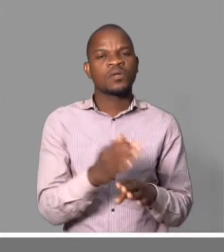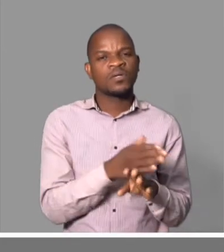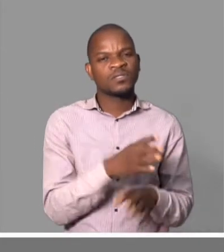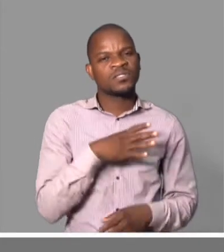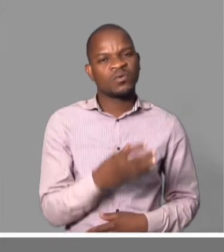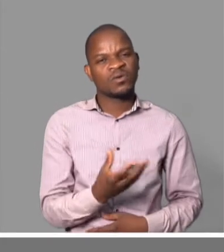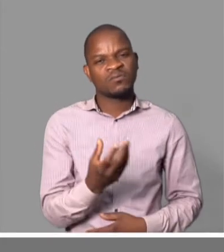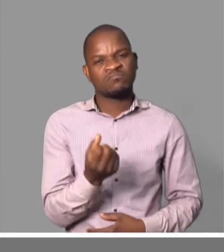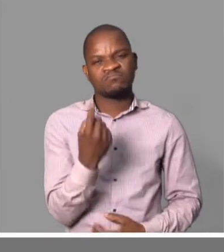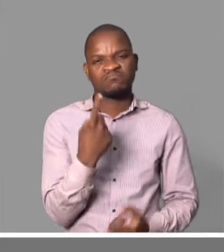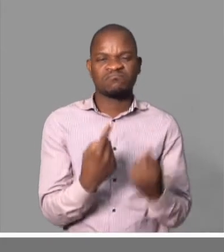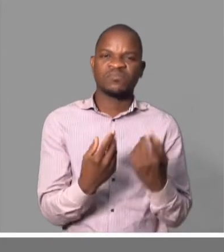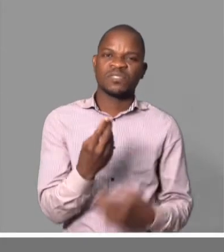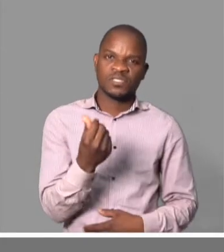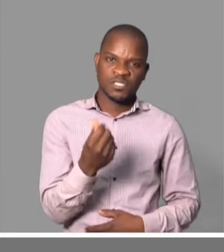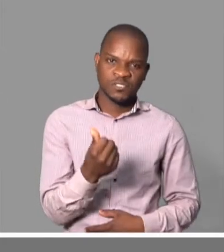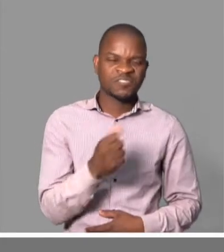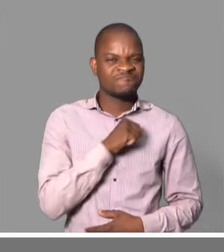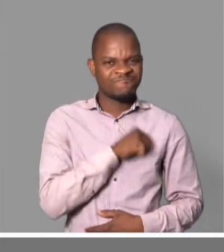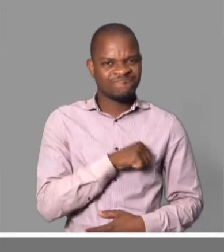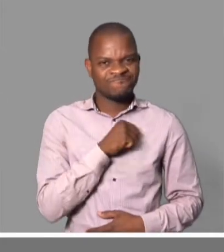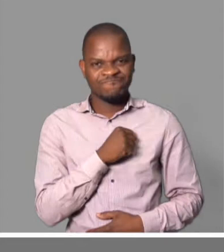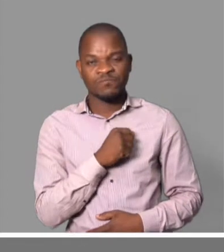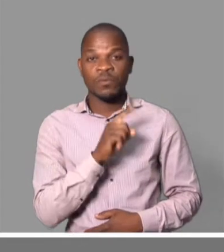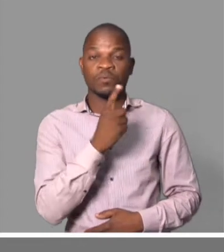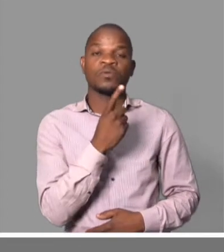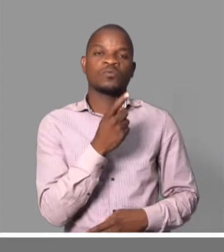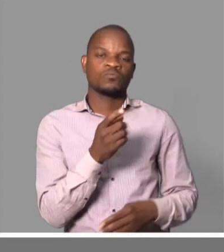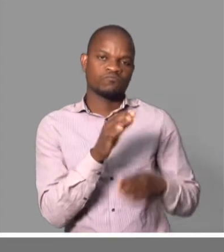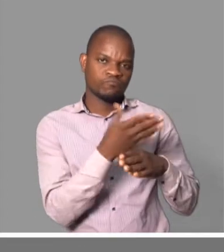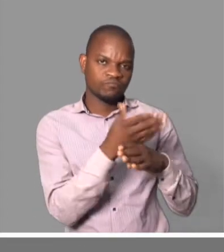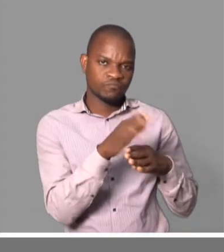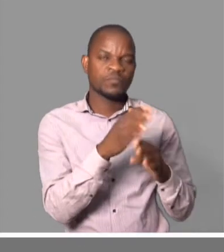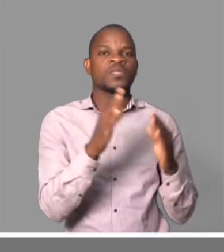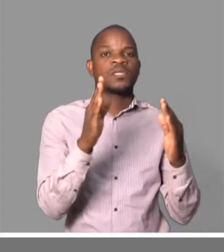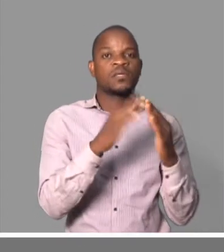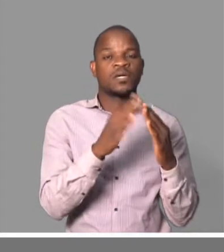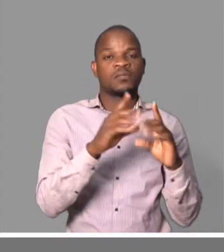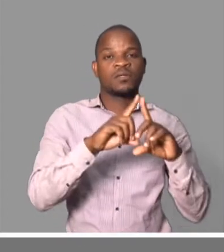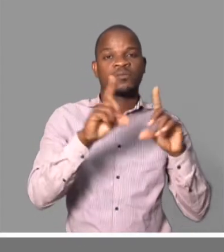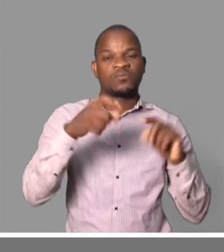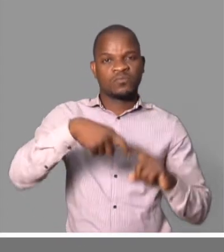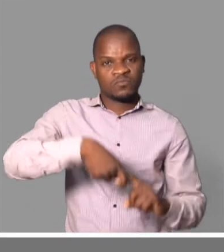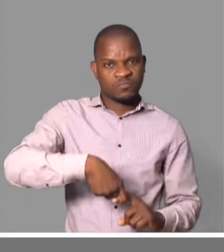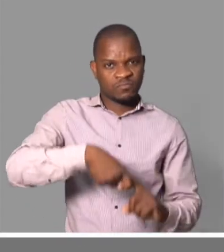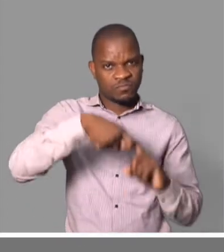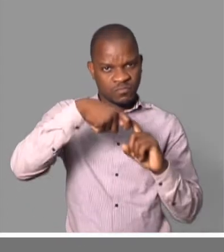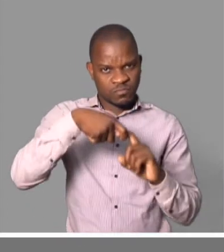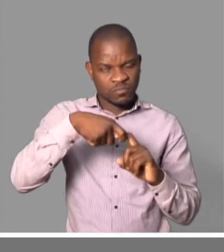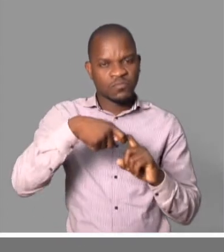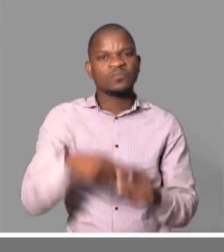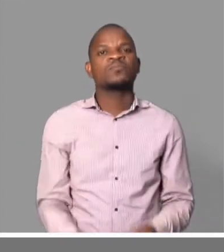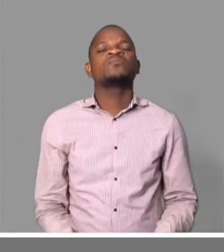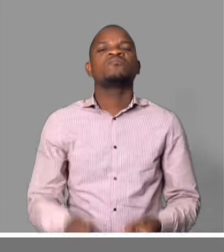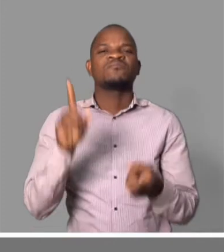Peguei o pouco de dinheiro que eu tinha, tentei rever as casas para mim, como se não bastasse, porque